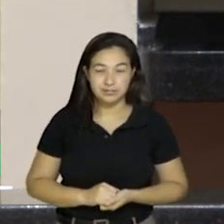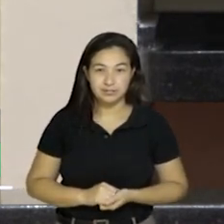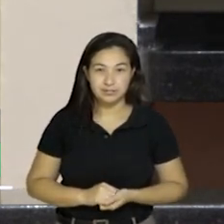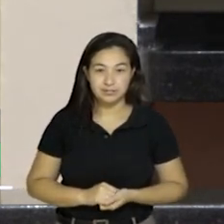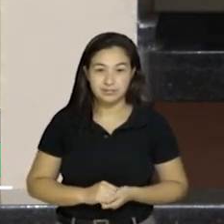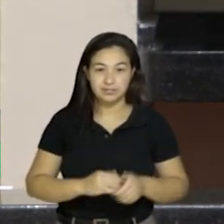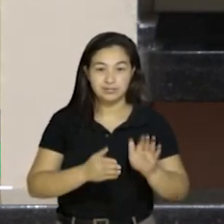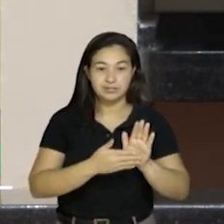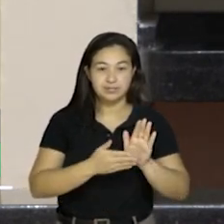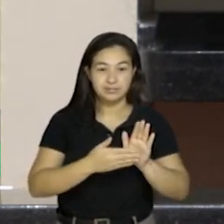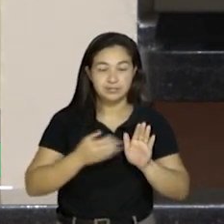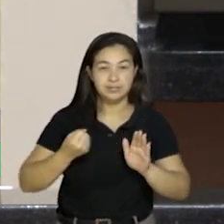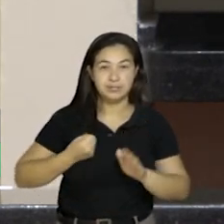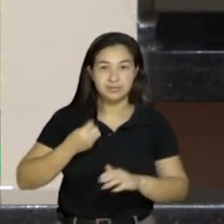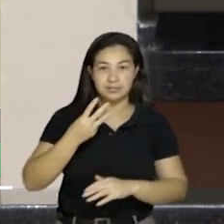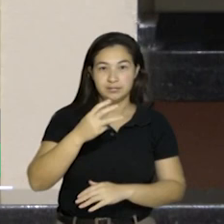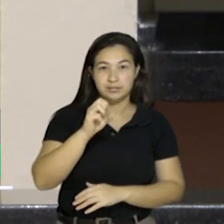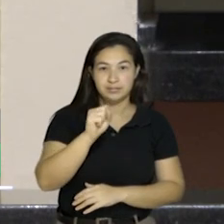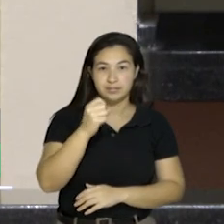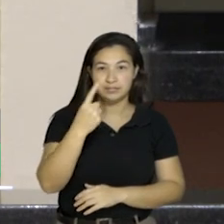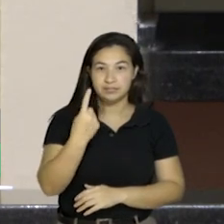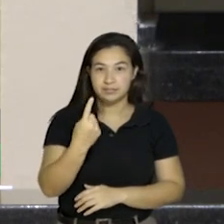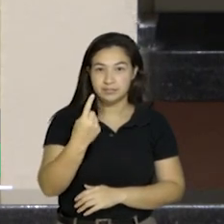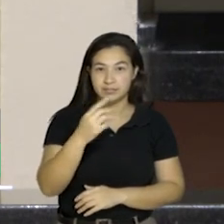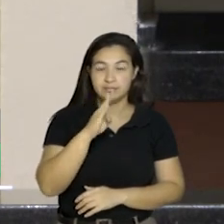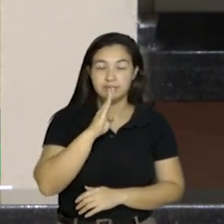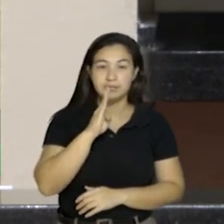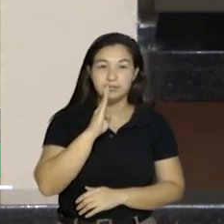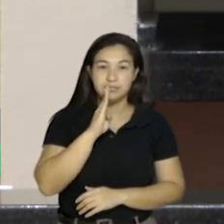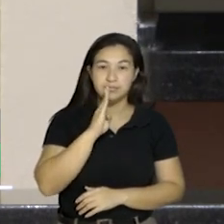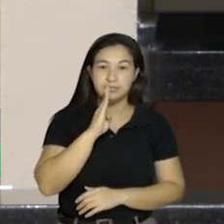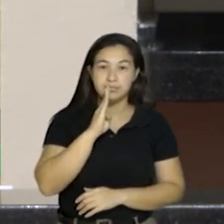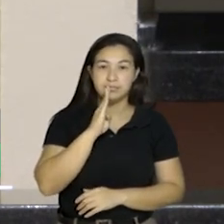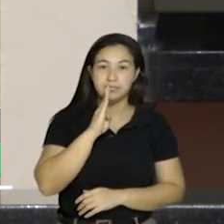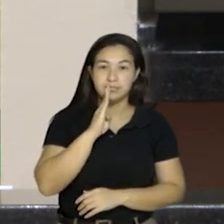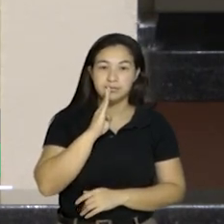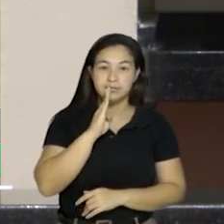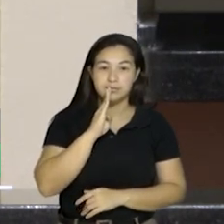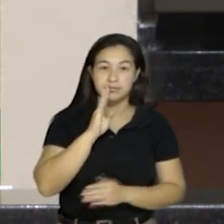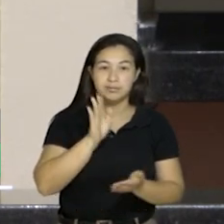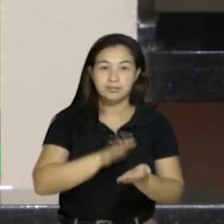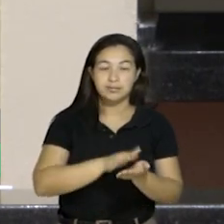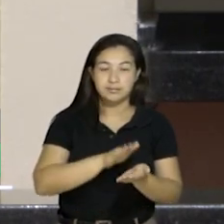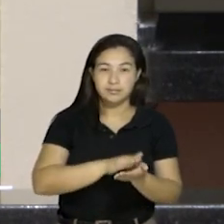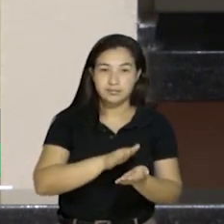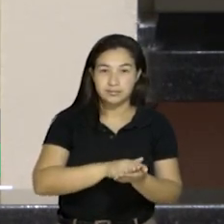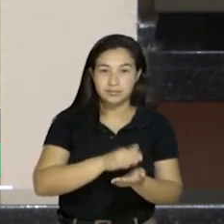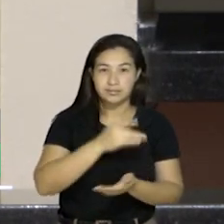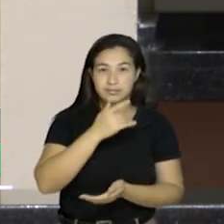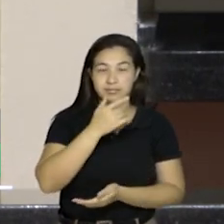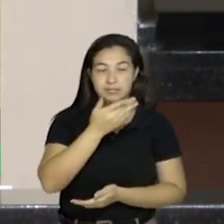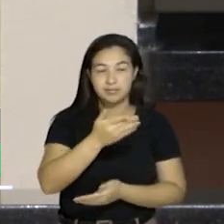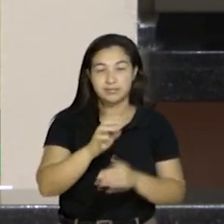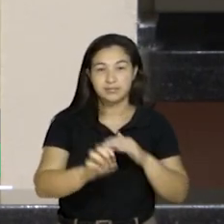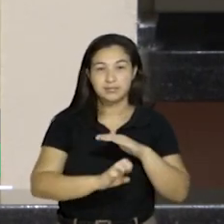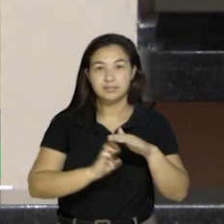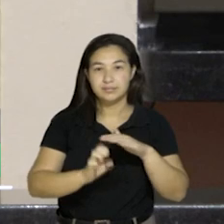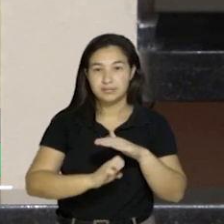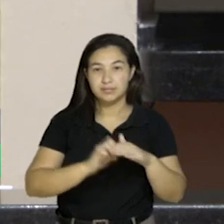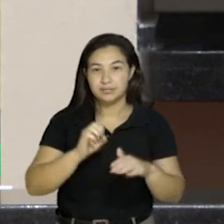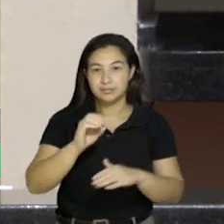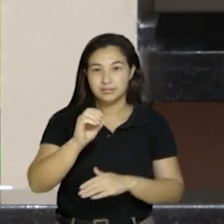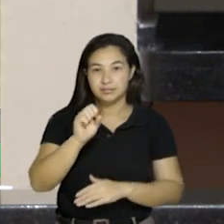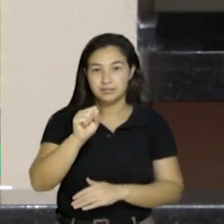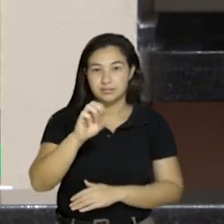proposição 381 Deputado Nilson Uberlândia manifestando aplauso ao sal da empresa Oscar